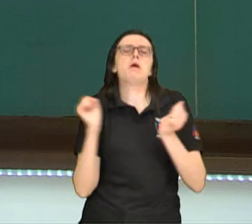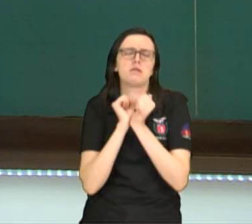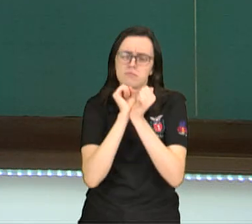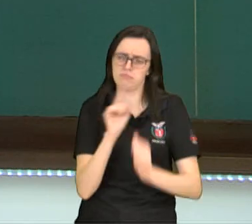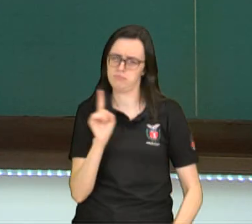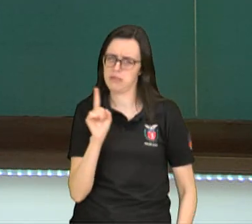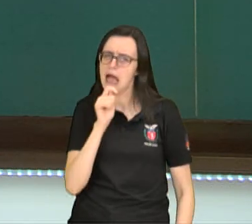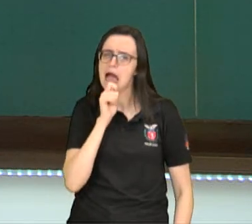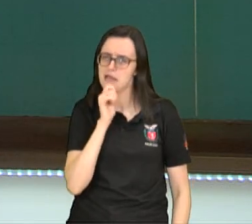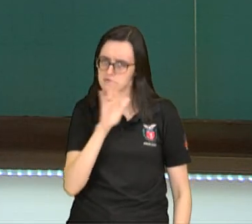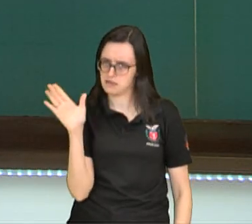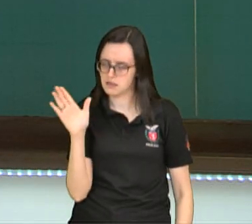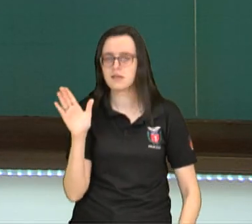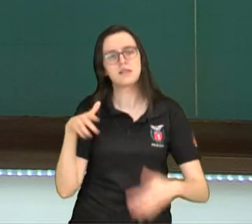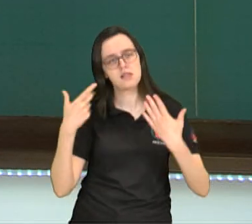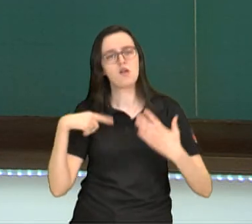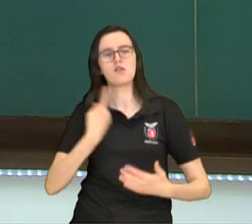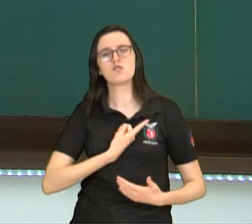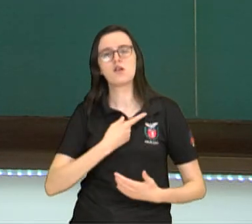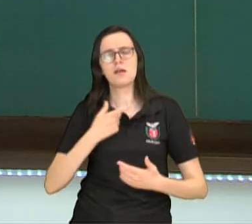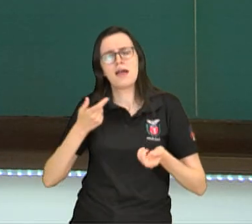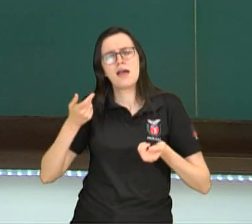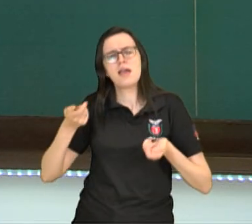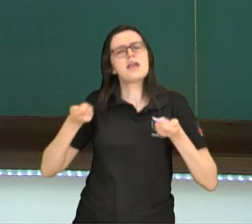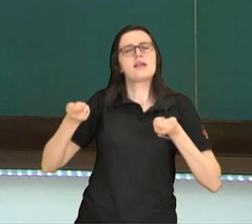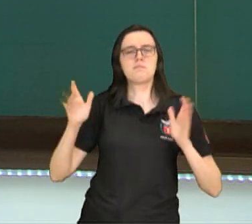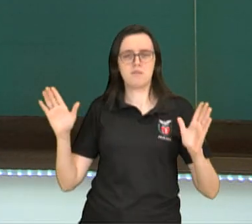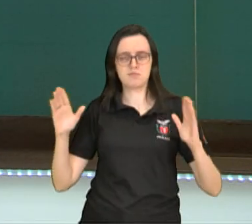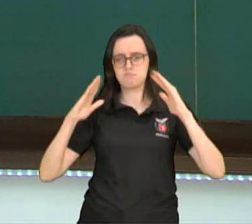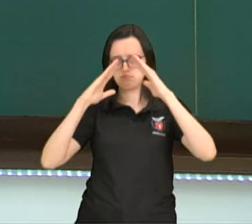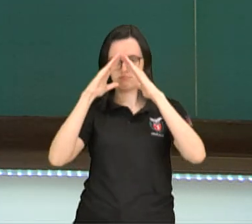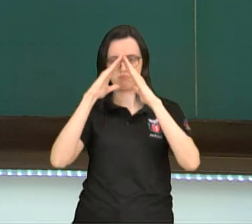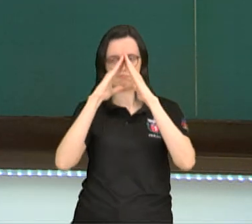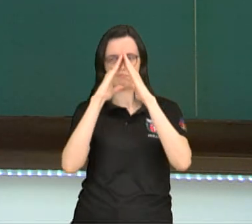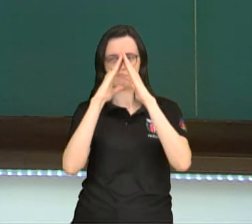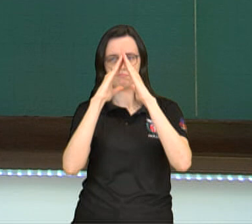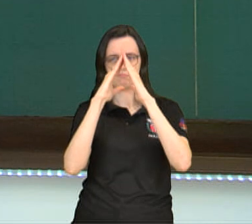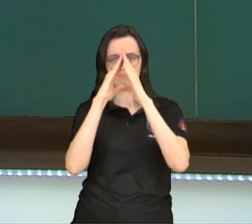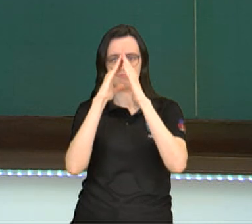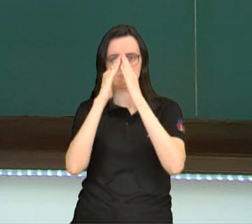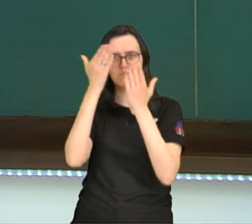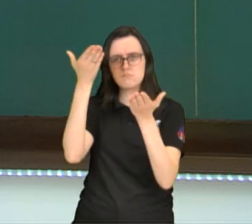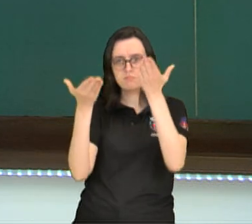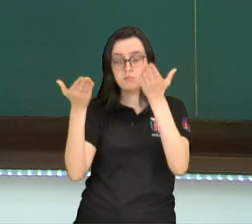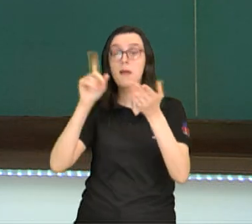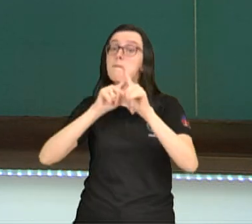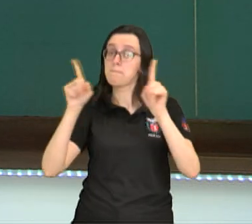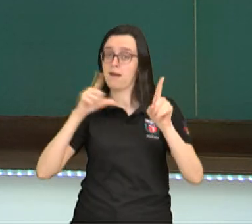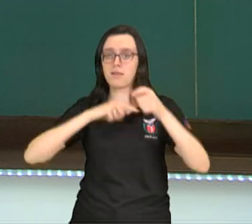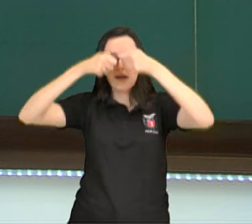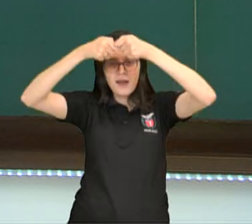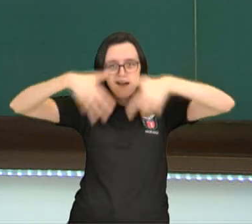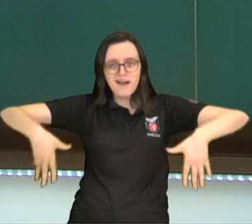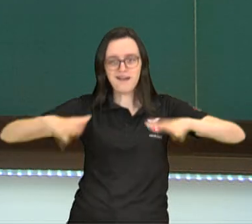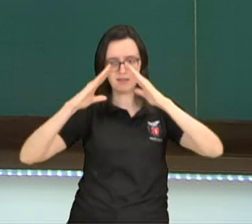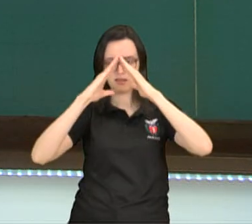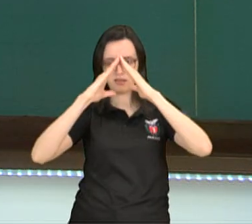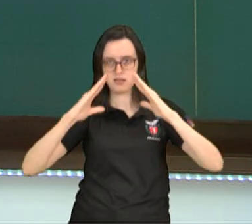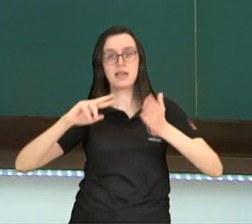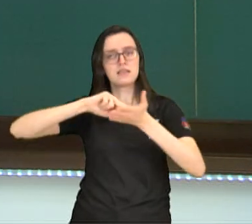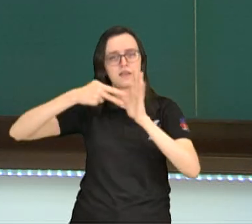escravizados em Roma. Então, a gente tem o que nessa sociedade? Uma sociedade hierarquizada. Então, é